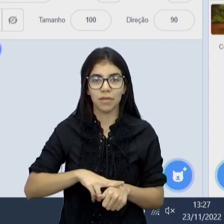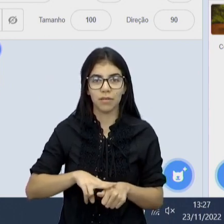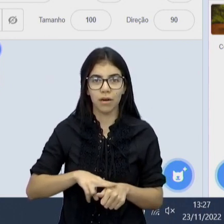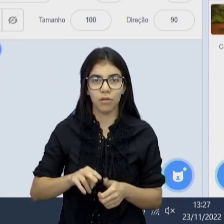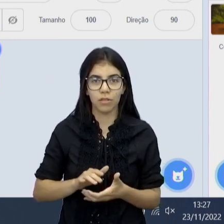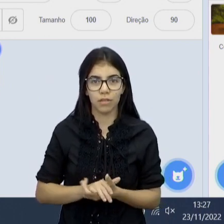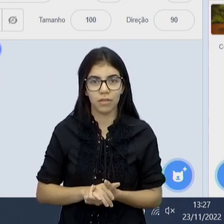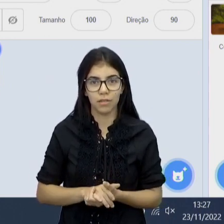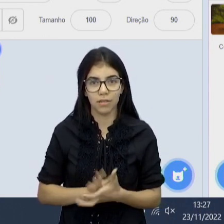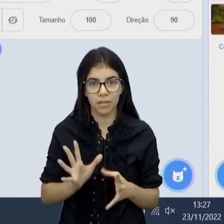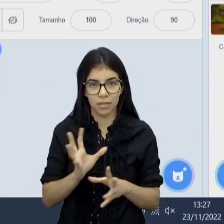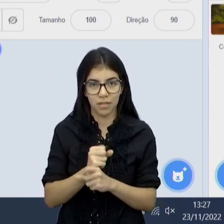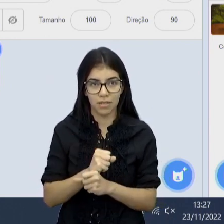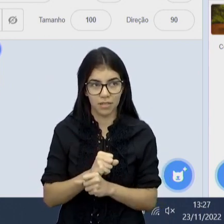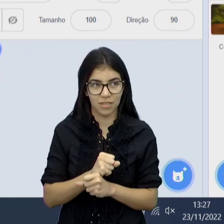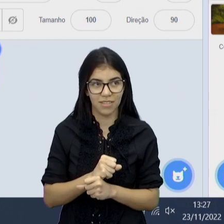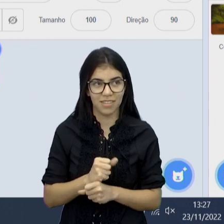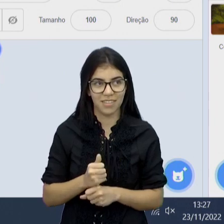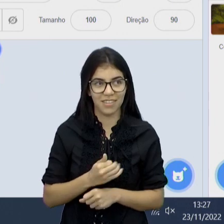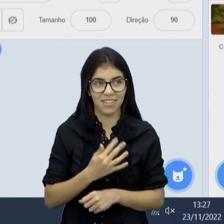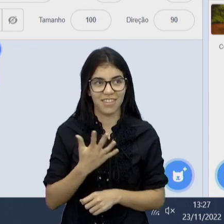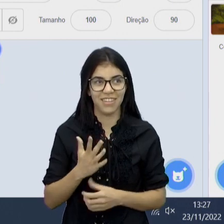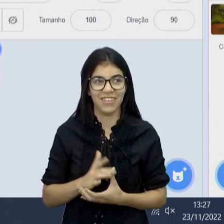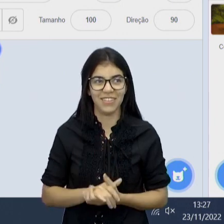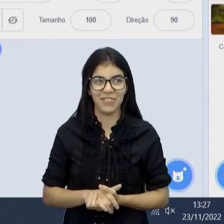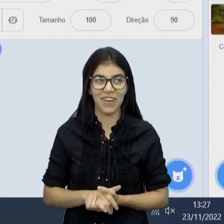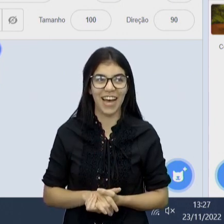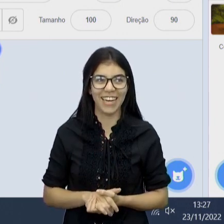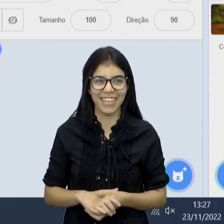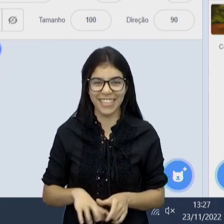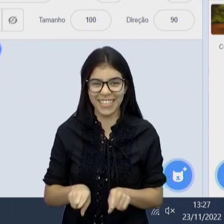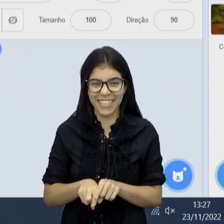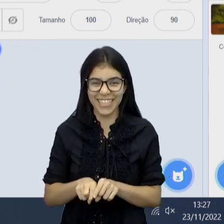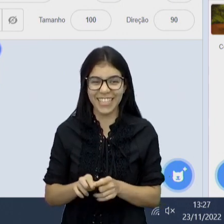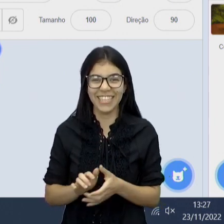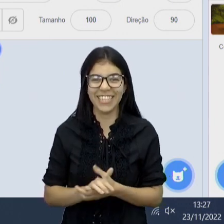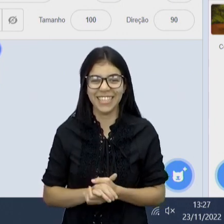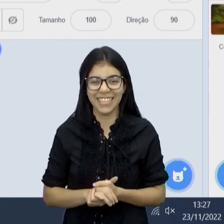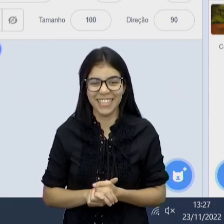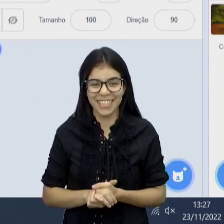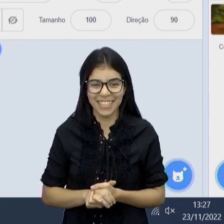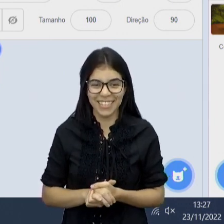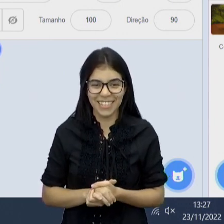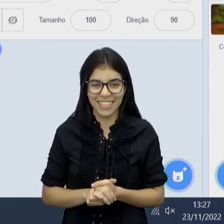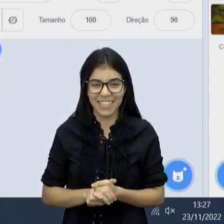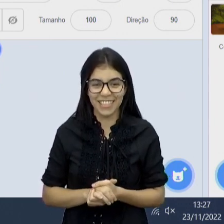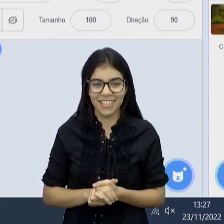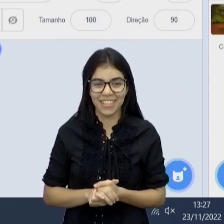com banana, sempre Ok. junte alguma coisa. Achei. Procura ele aí. Achei. Arrasta, encaixa ele dentro do olá.